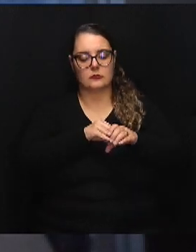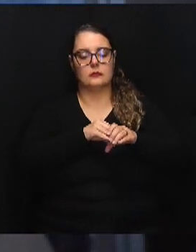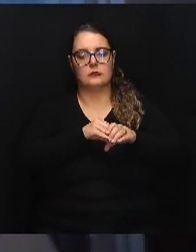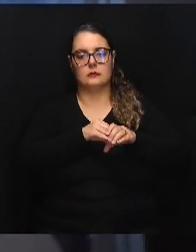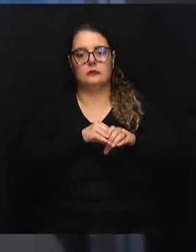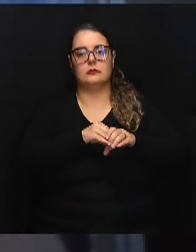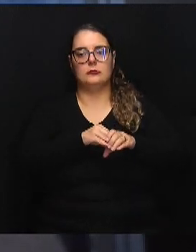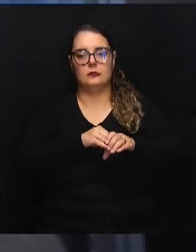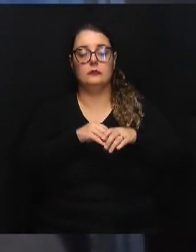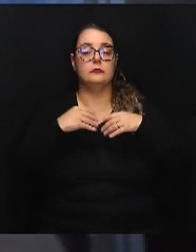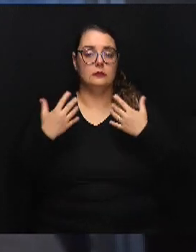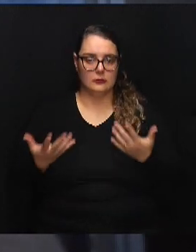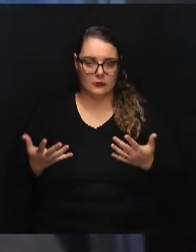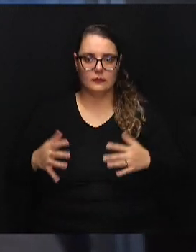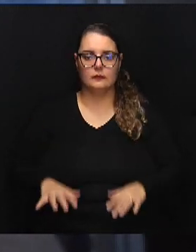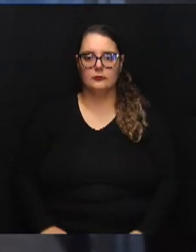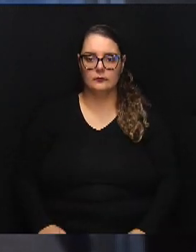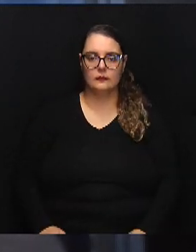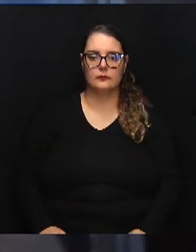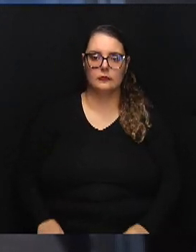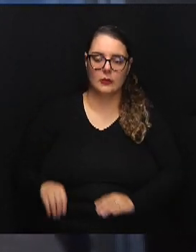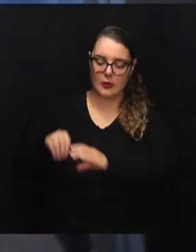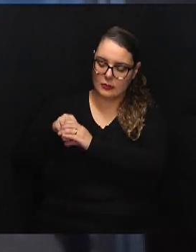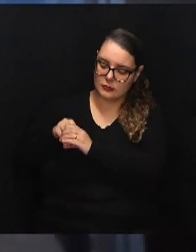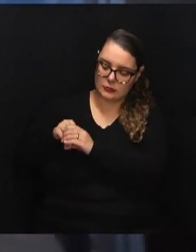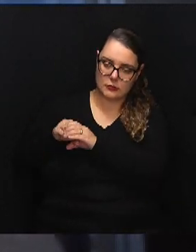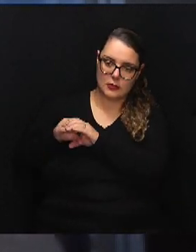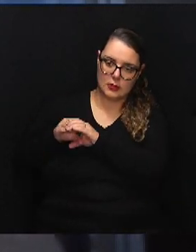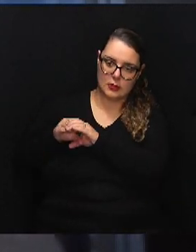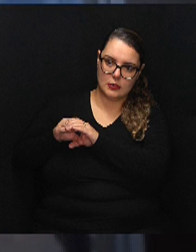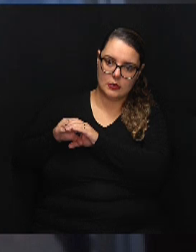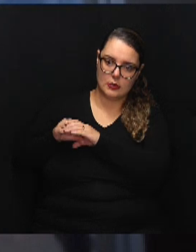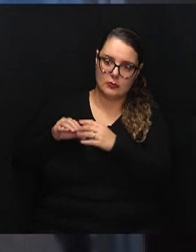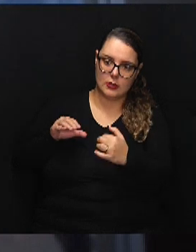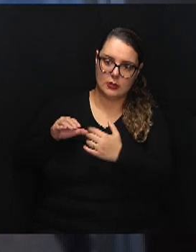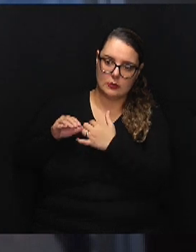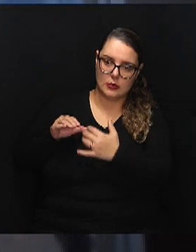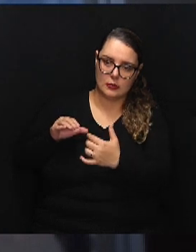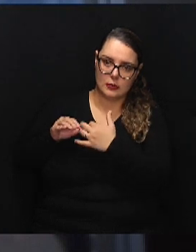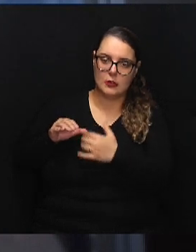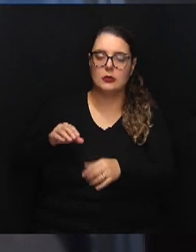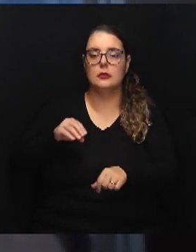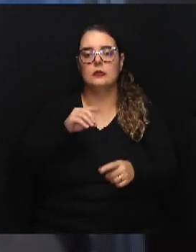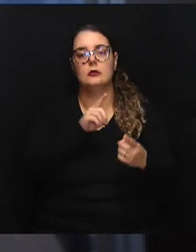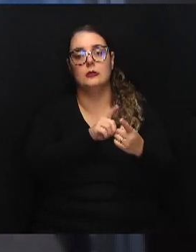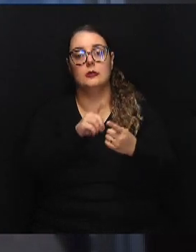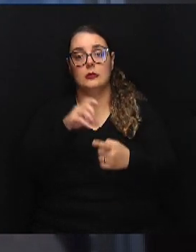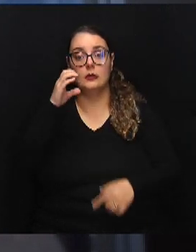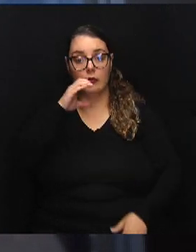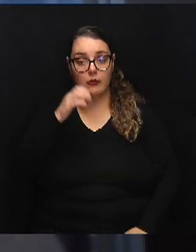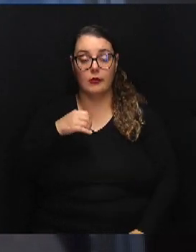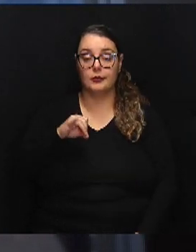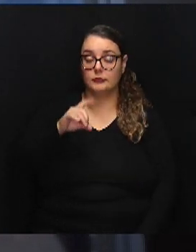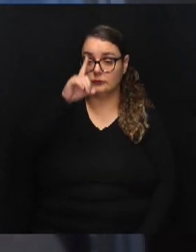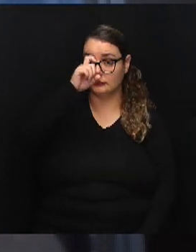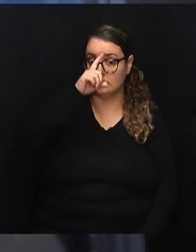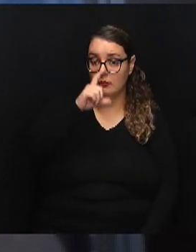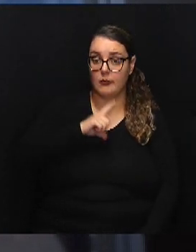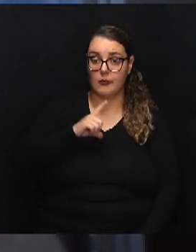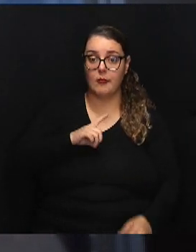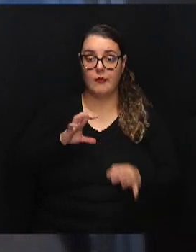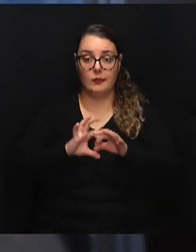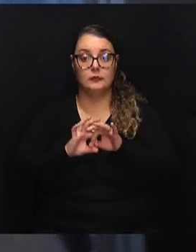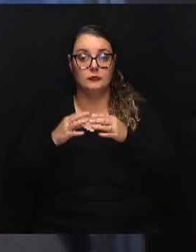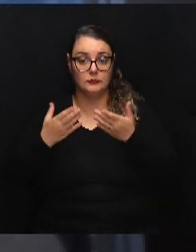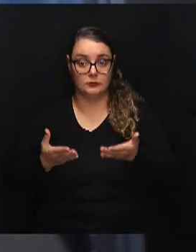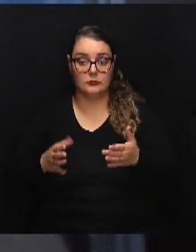né? Então, sempre que possível, se o atendimento é feito de uma forma rápida, e se o hospital tem